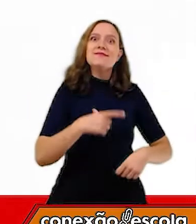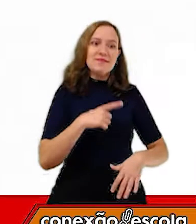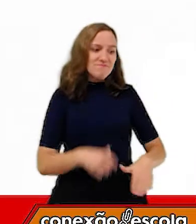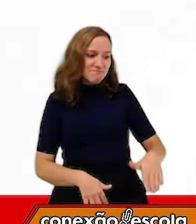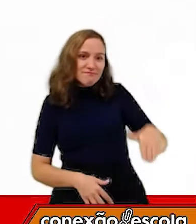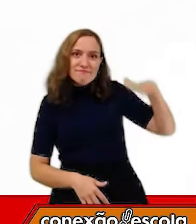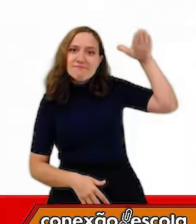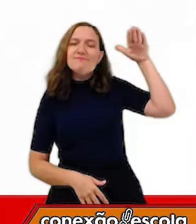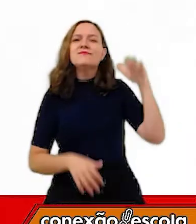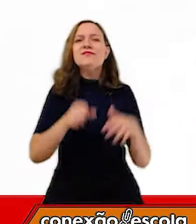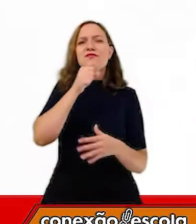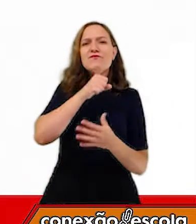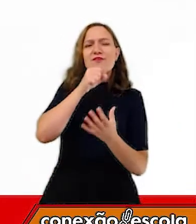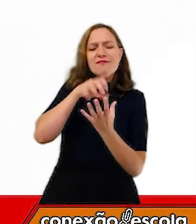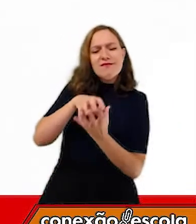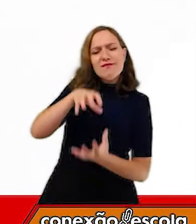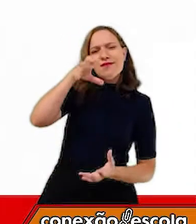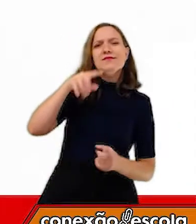morrem.